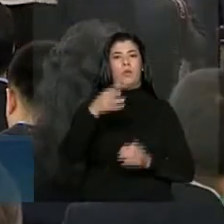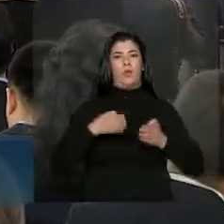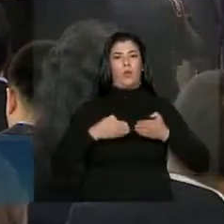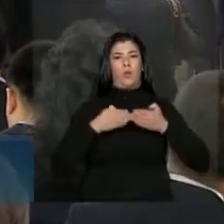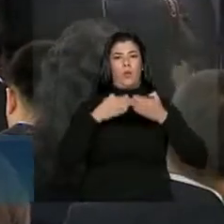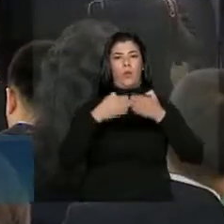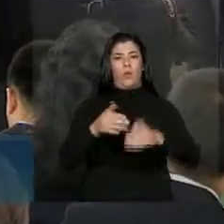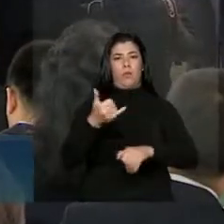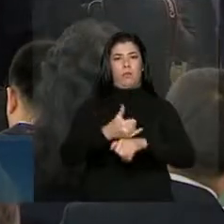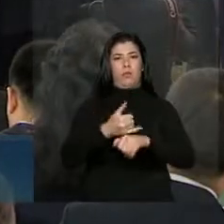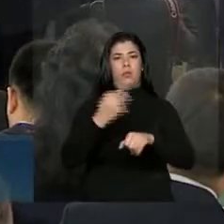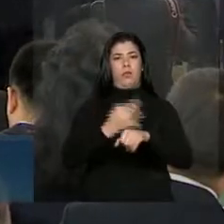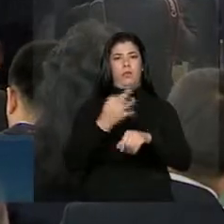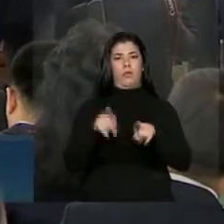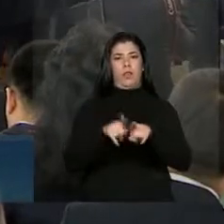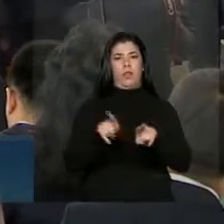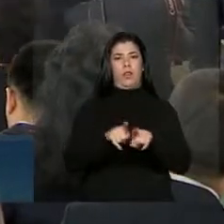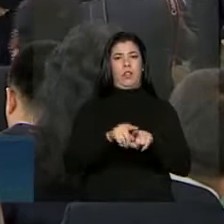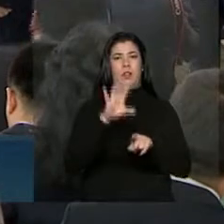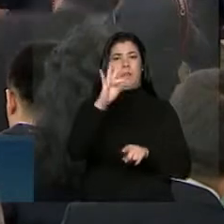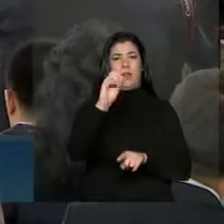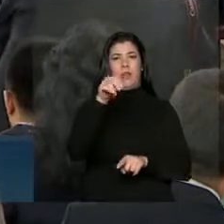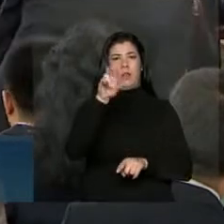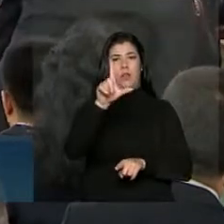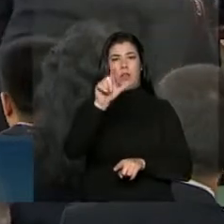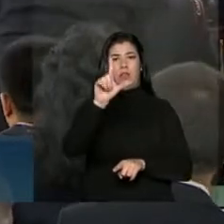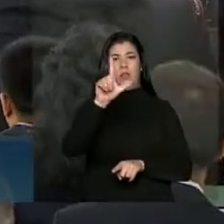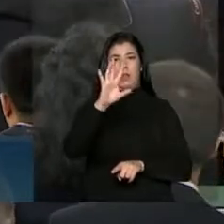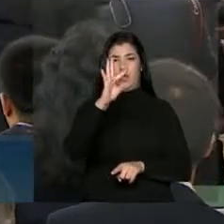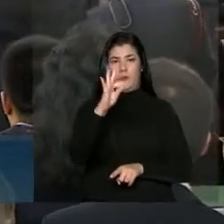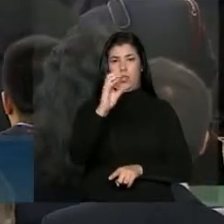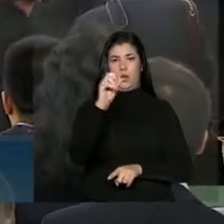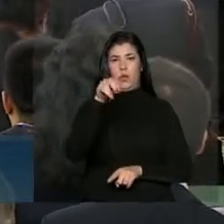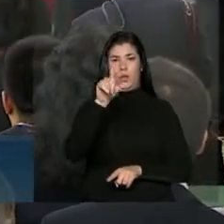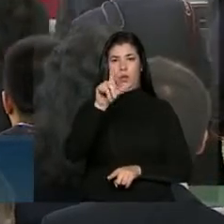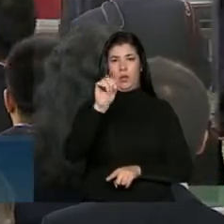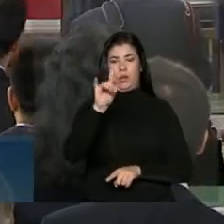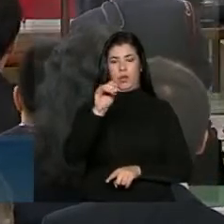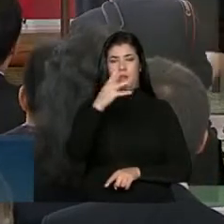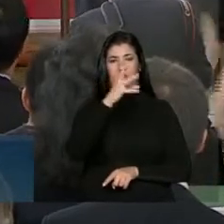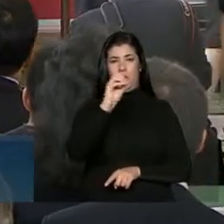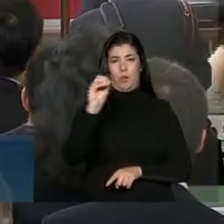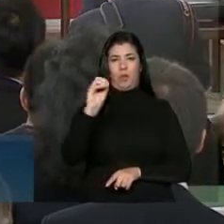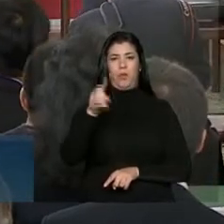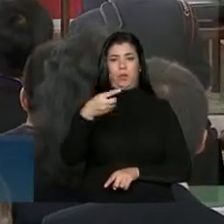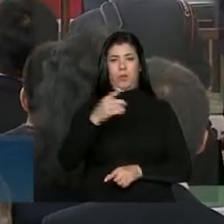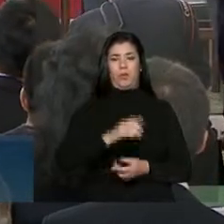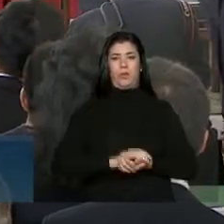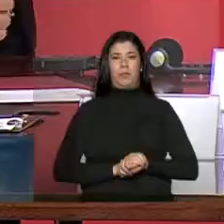minério de ferro de toneladas, de 400 mil toneladas.